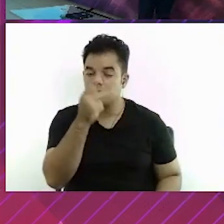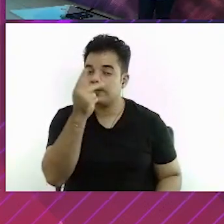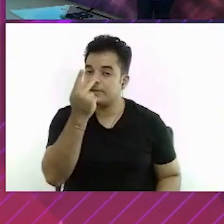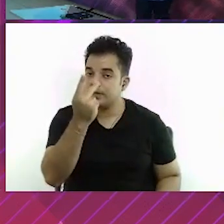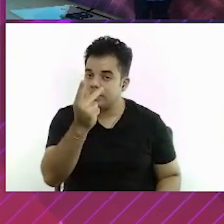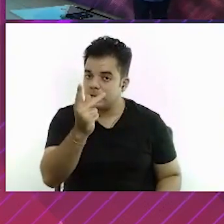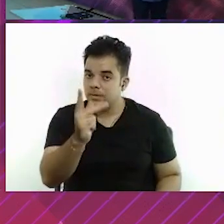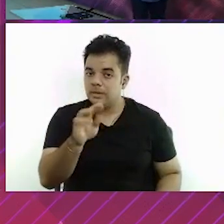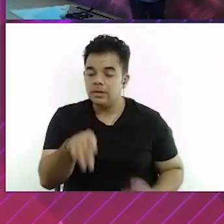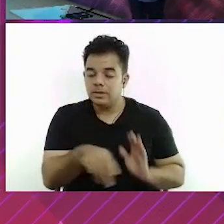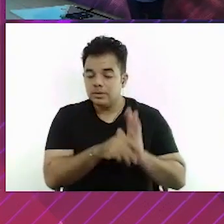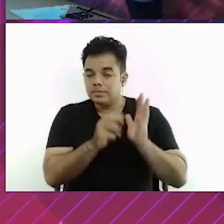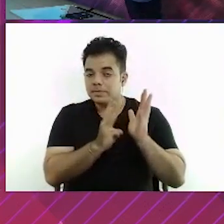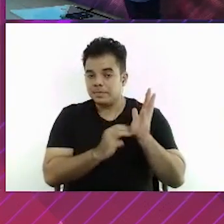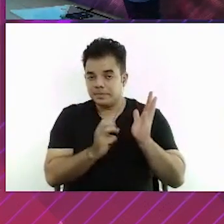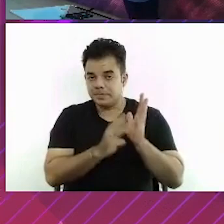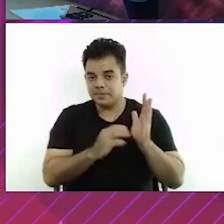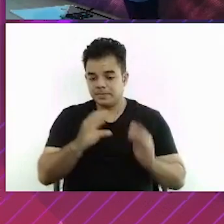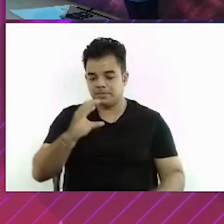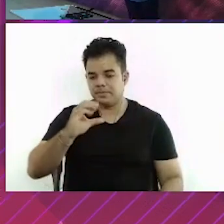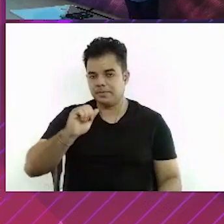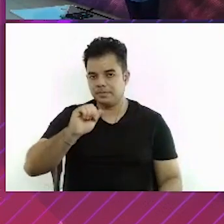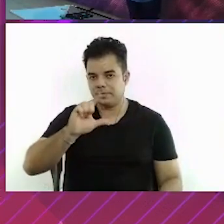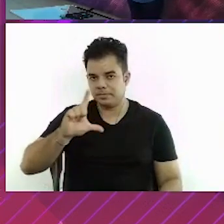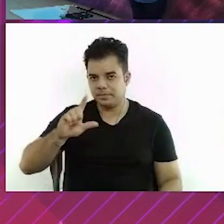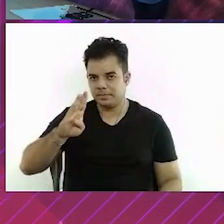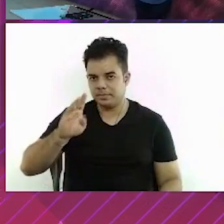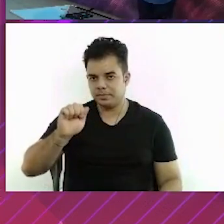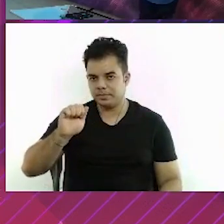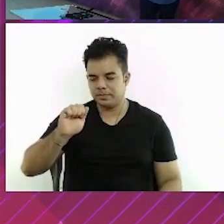seu método de callback, que vai ser executado sempre que uma mensagem chegar.